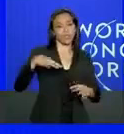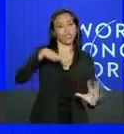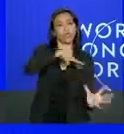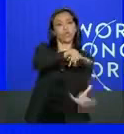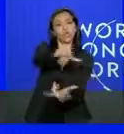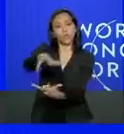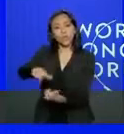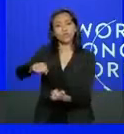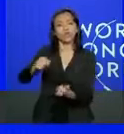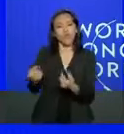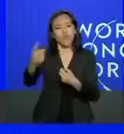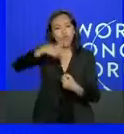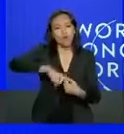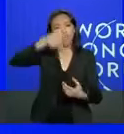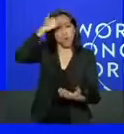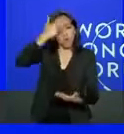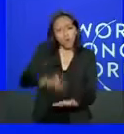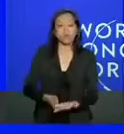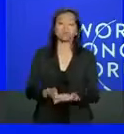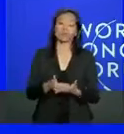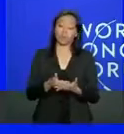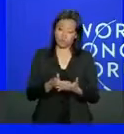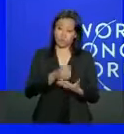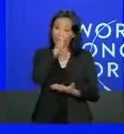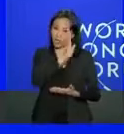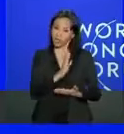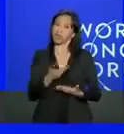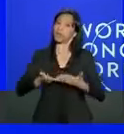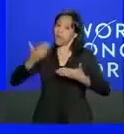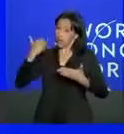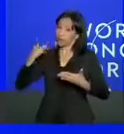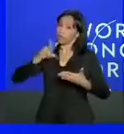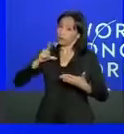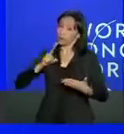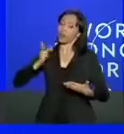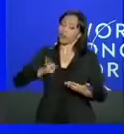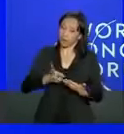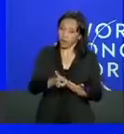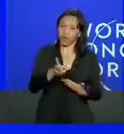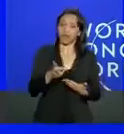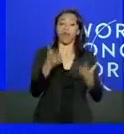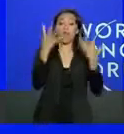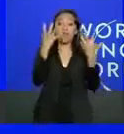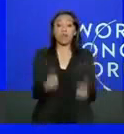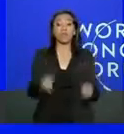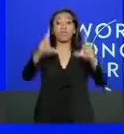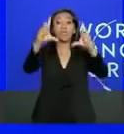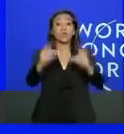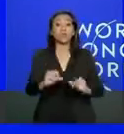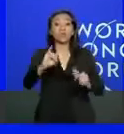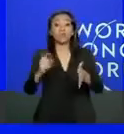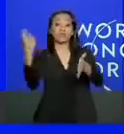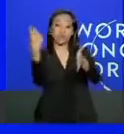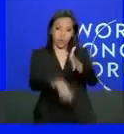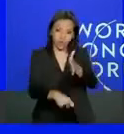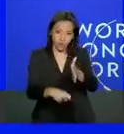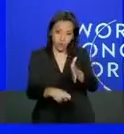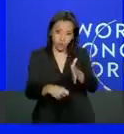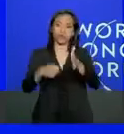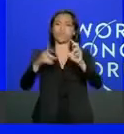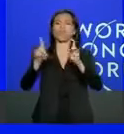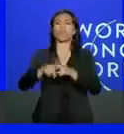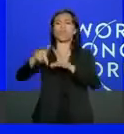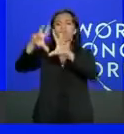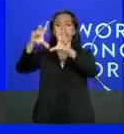restabeleça a confiança que sempre teve em nós. Vamos diminuir a carga tributária, simplificar